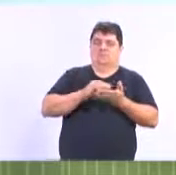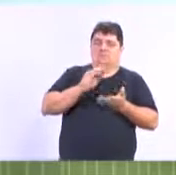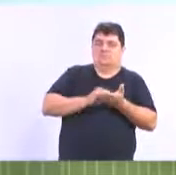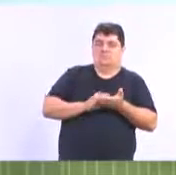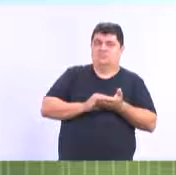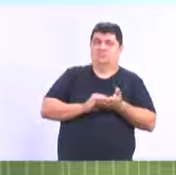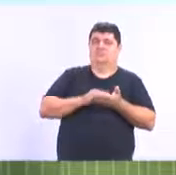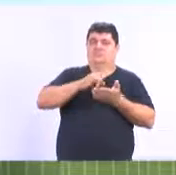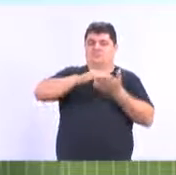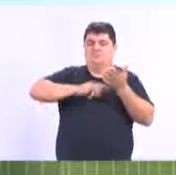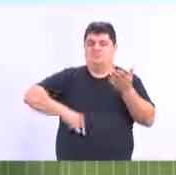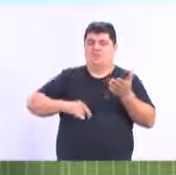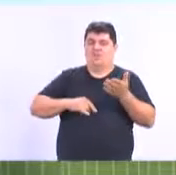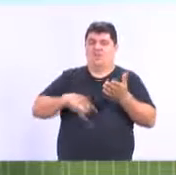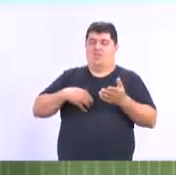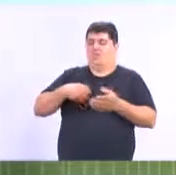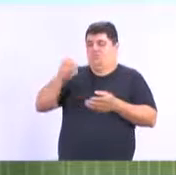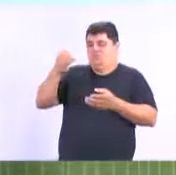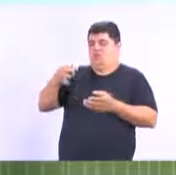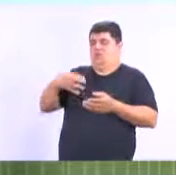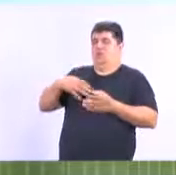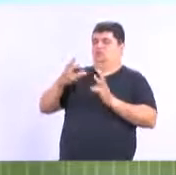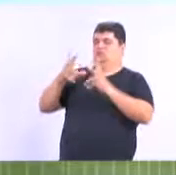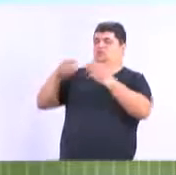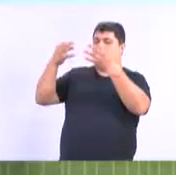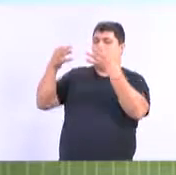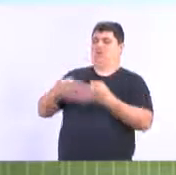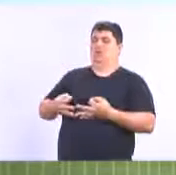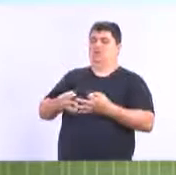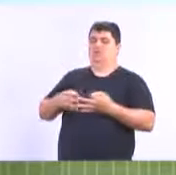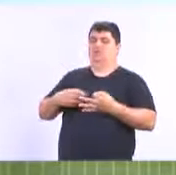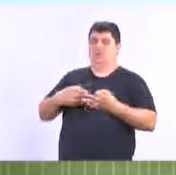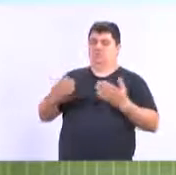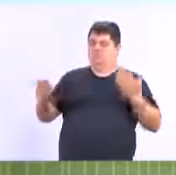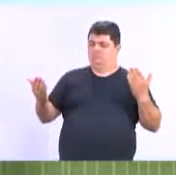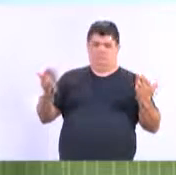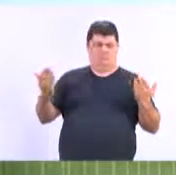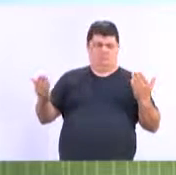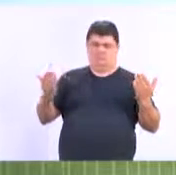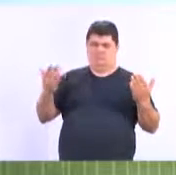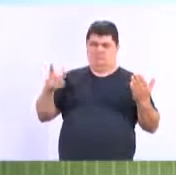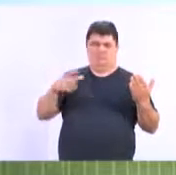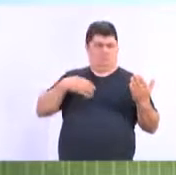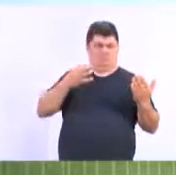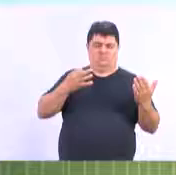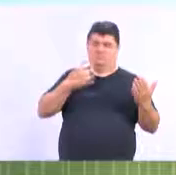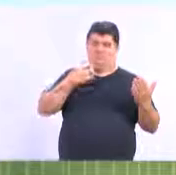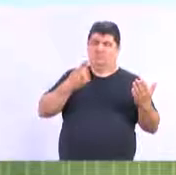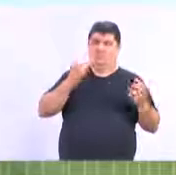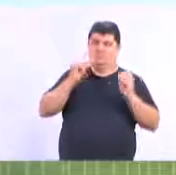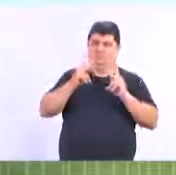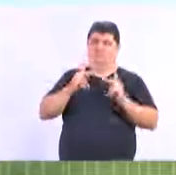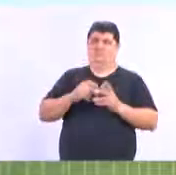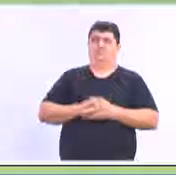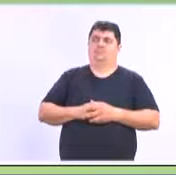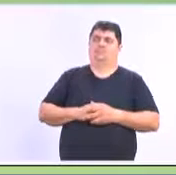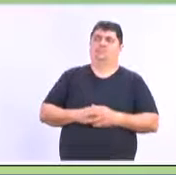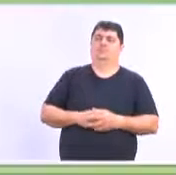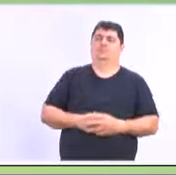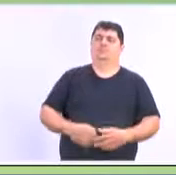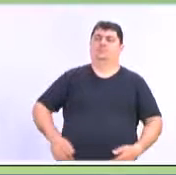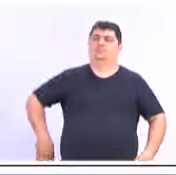auditar, dizer que está tudo certo e depois comparar essa empresa com outra que realmente deve estar tudo certo. Ok? Seguindo.